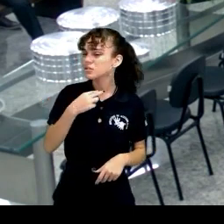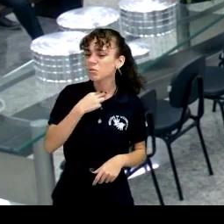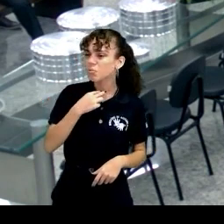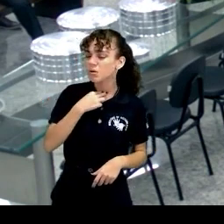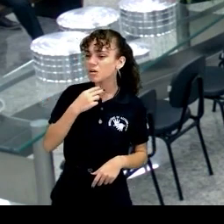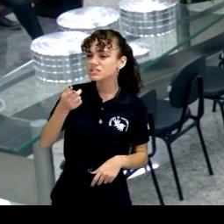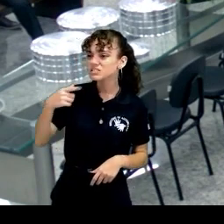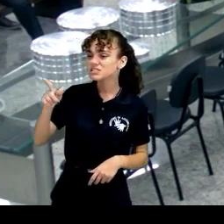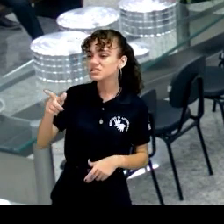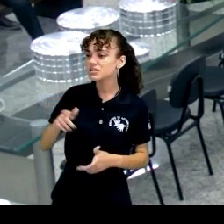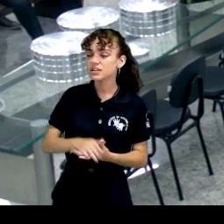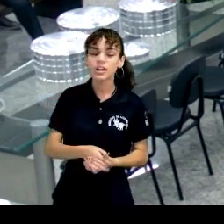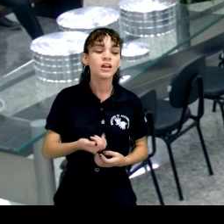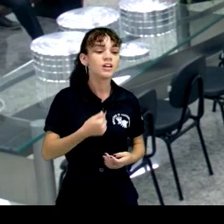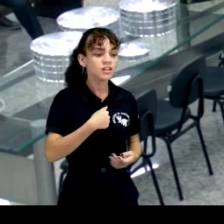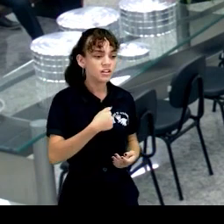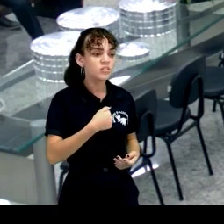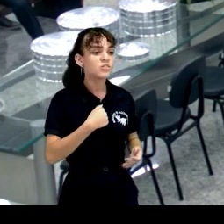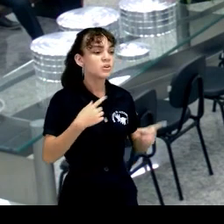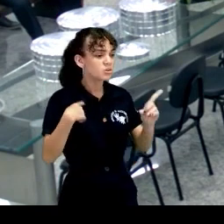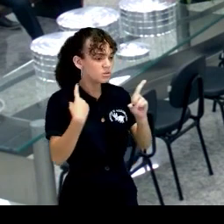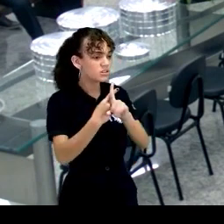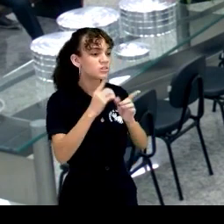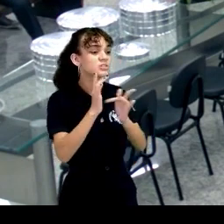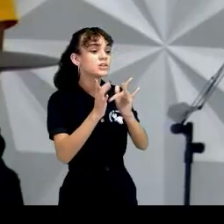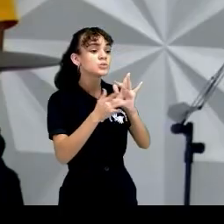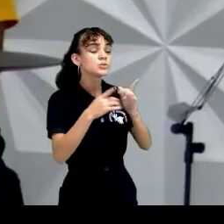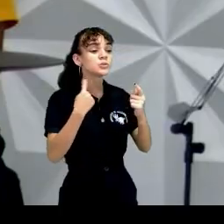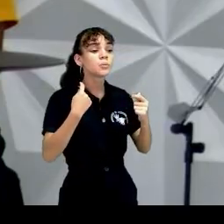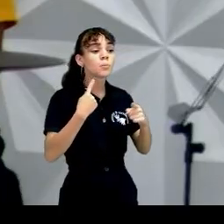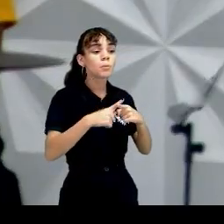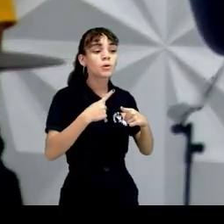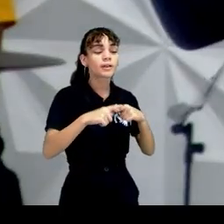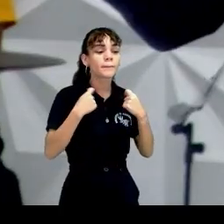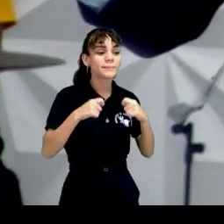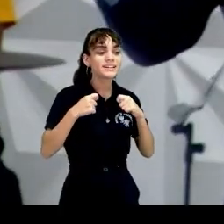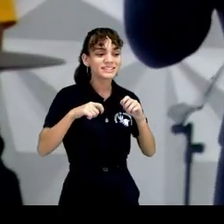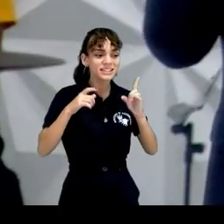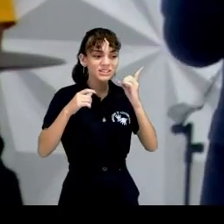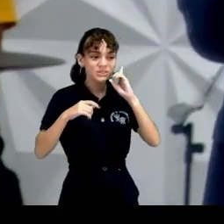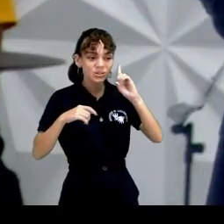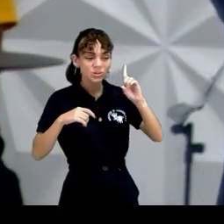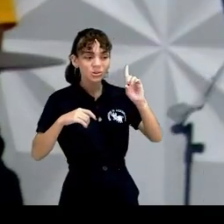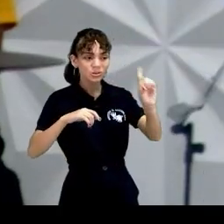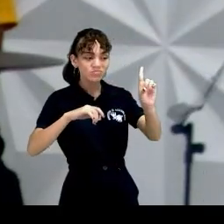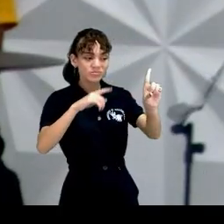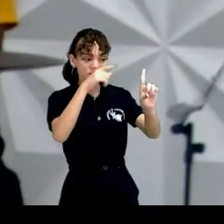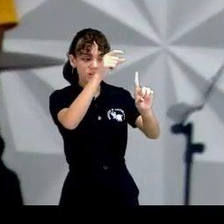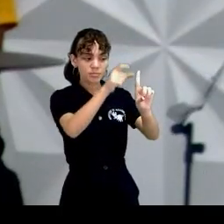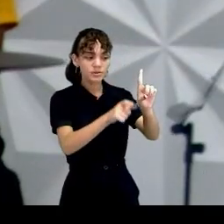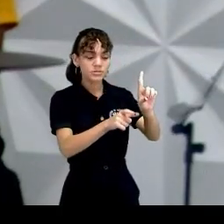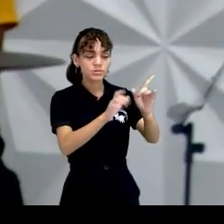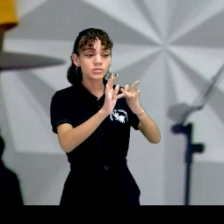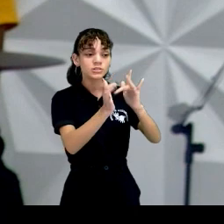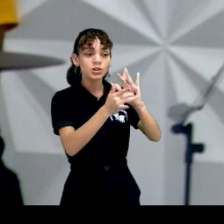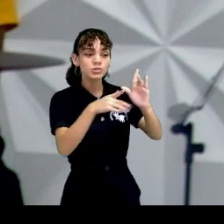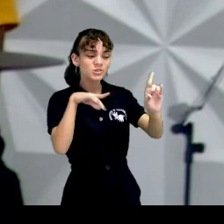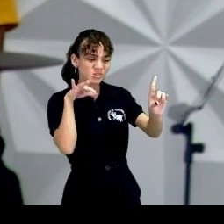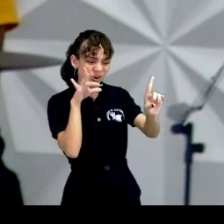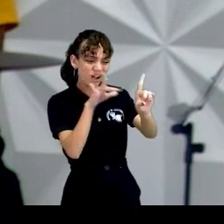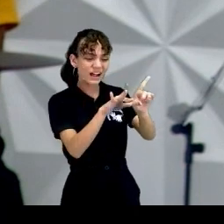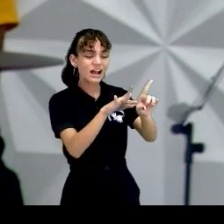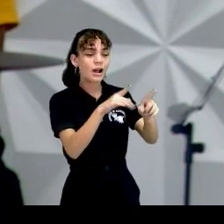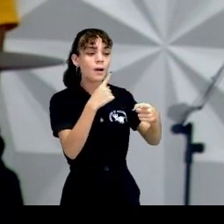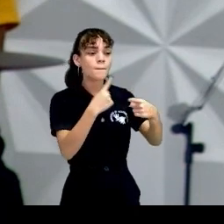manto, eu serei curada. É esse o motivo que nos leva a estarmos aqui, irmãos. Nós não somos